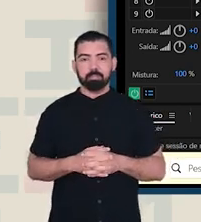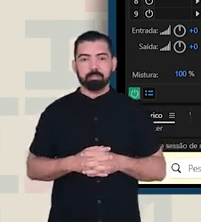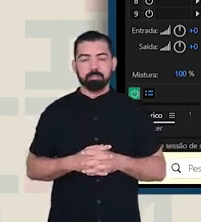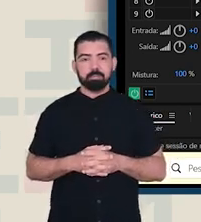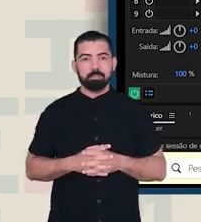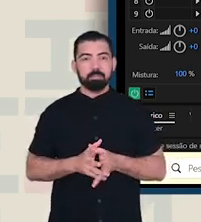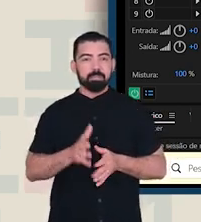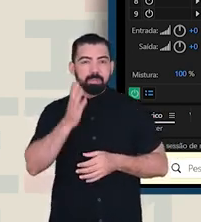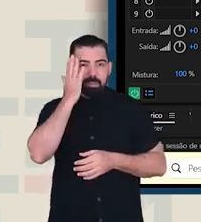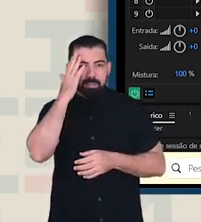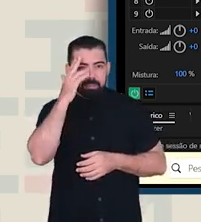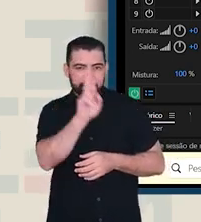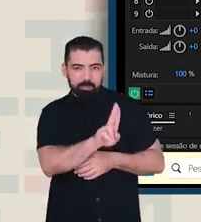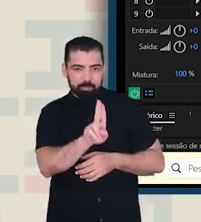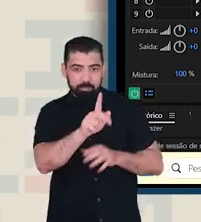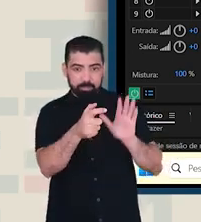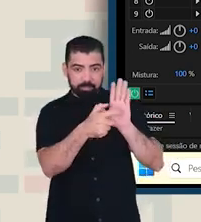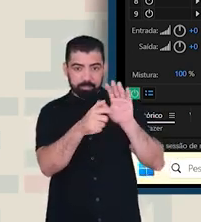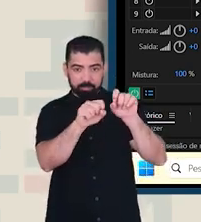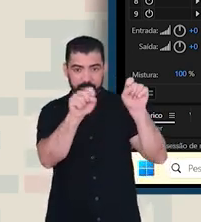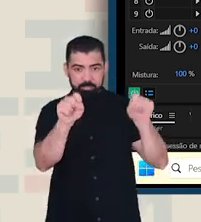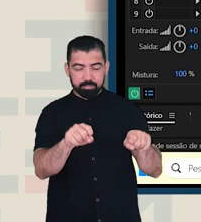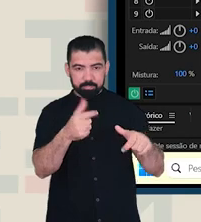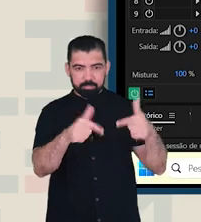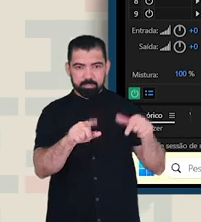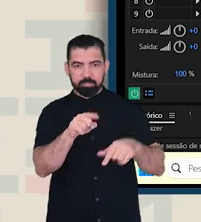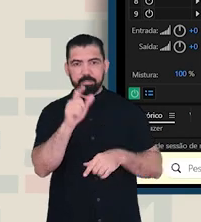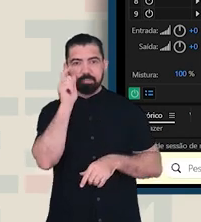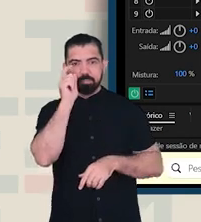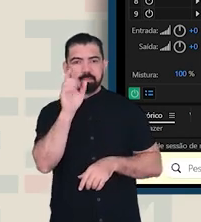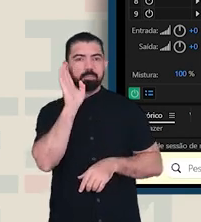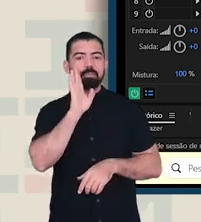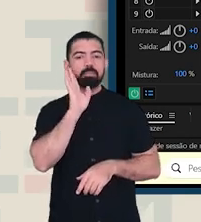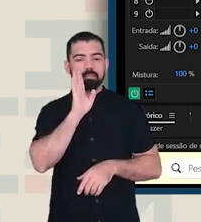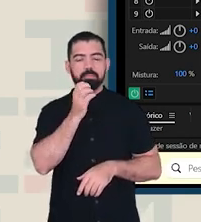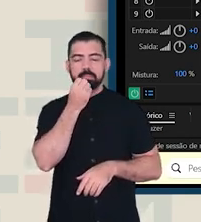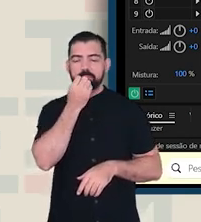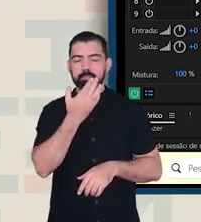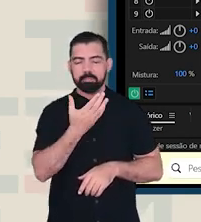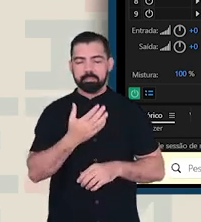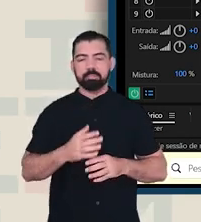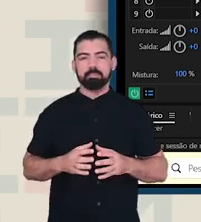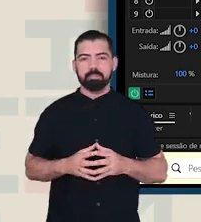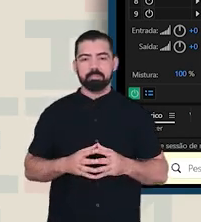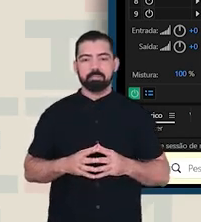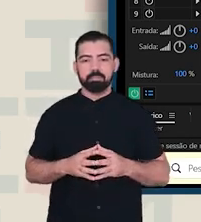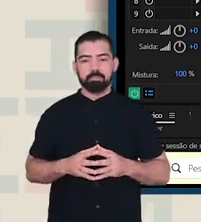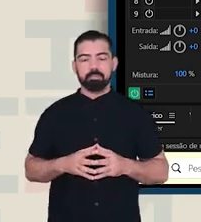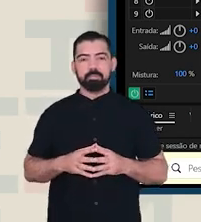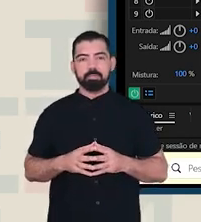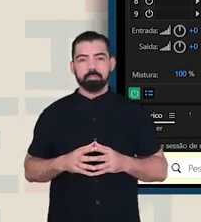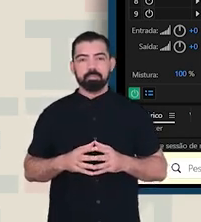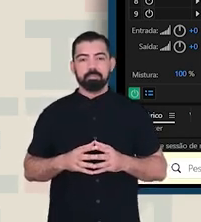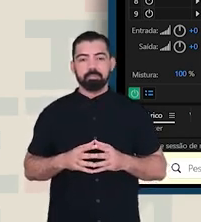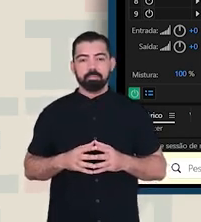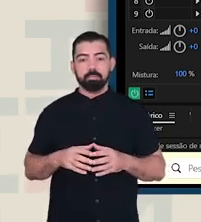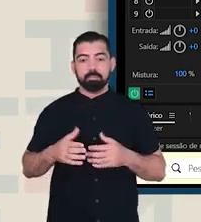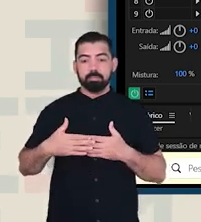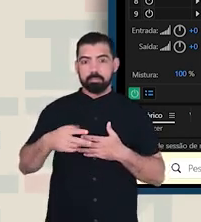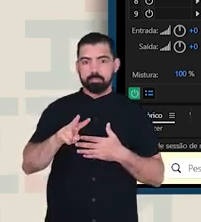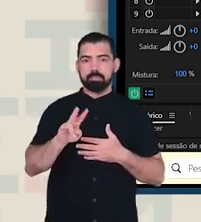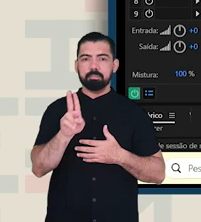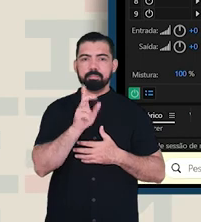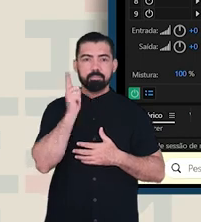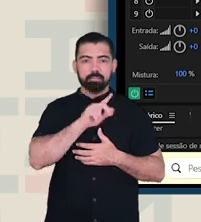Entender um pouco desse sistema de trabalho é interessante em algum momento vai ser